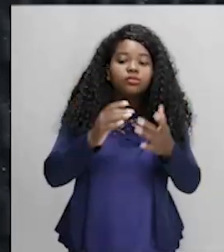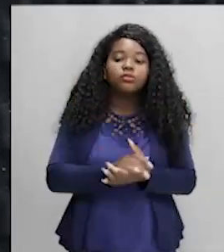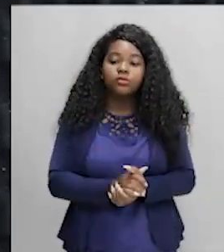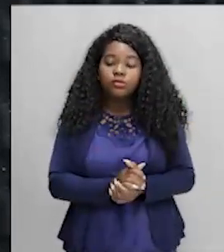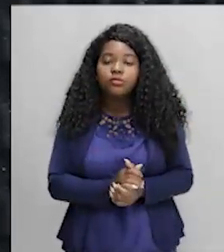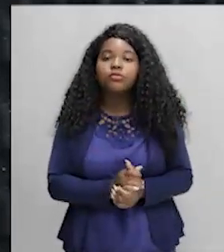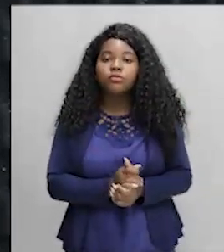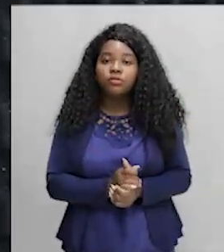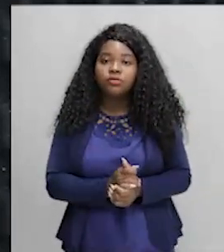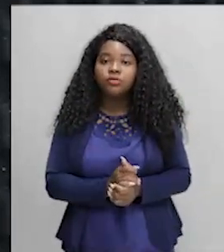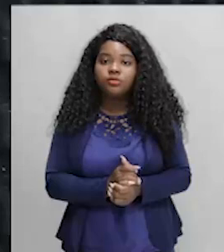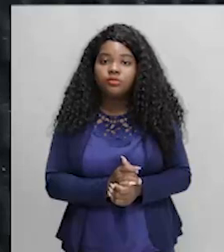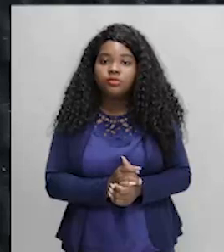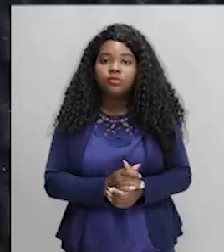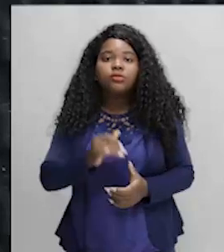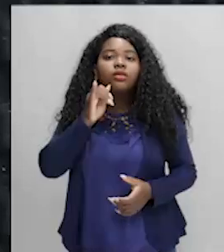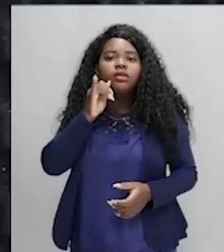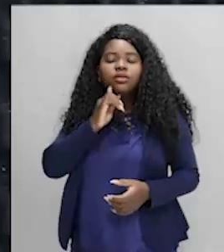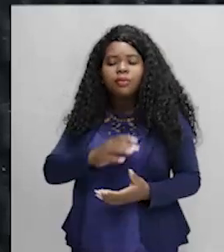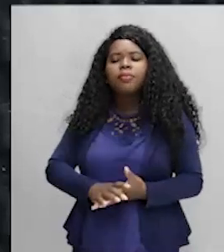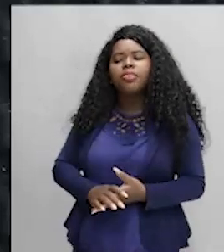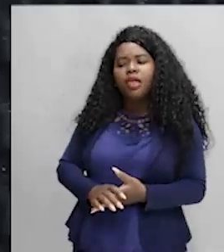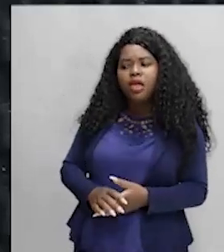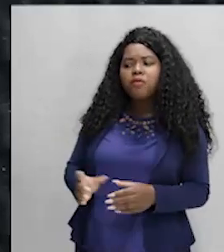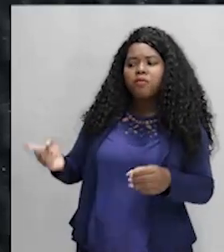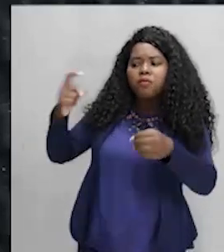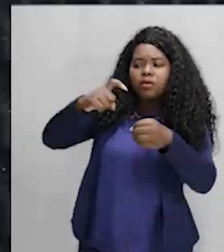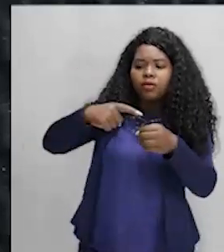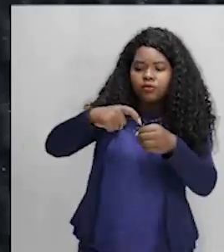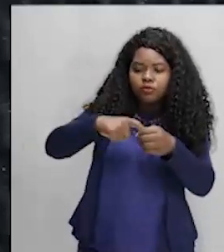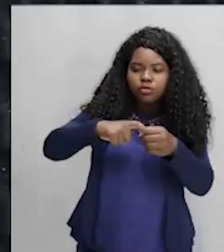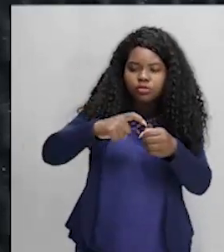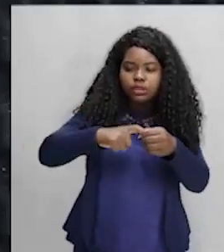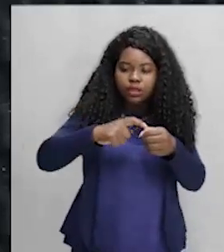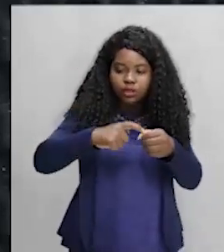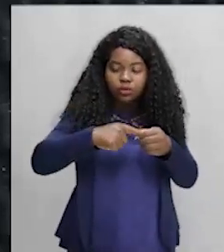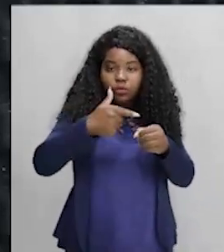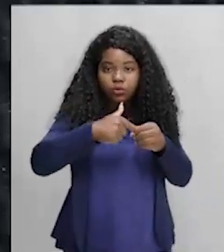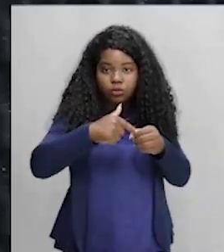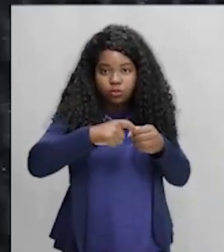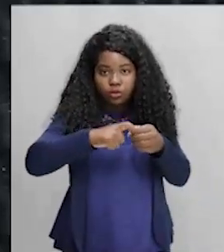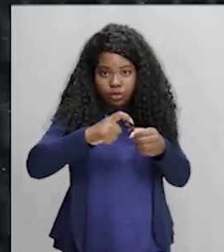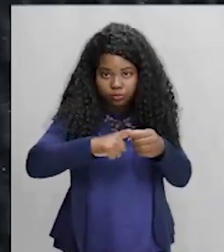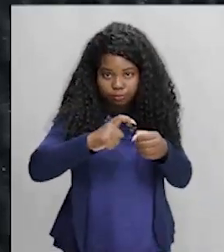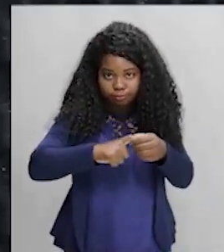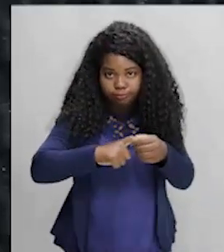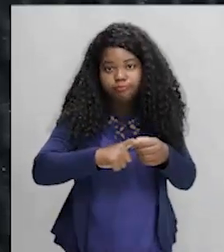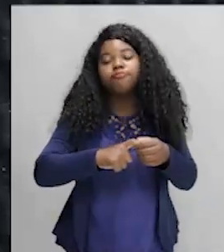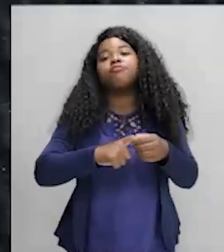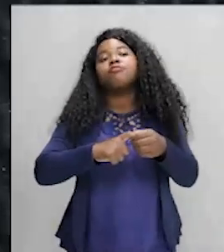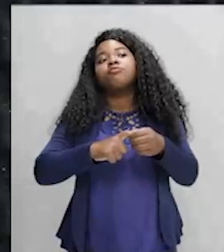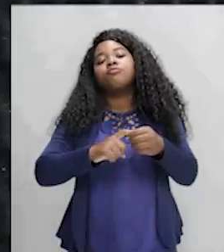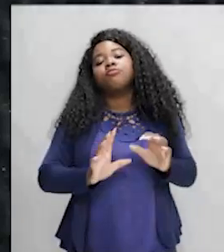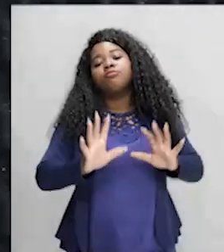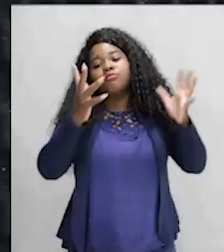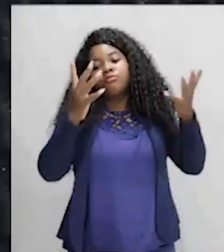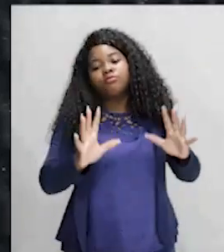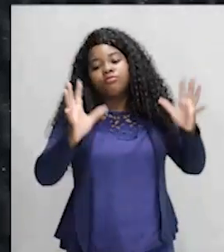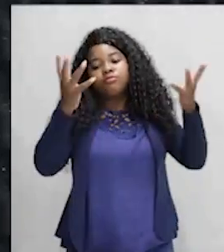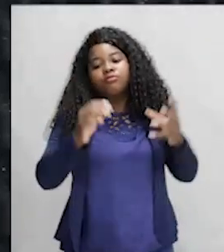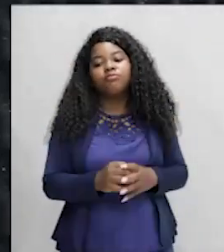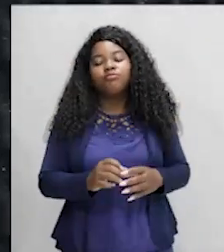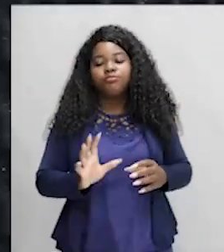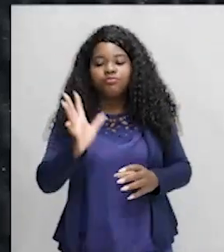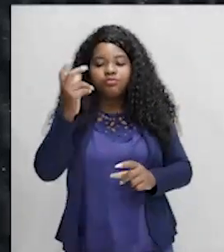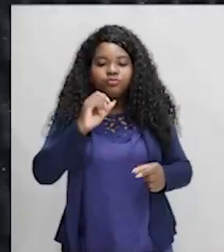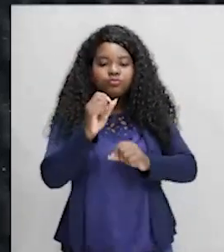plateia, eu vou assistir um festejo no interior e esse festejo tem uma acontece na porta da igreja. Aí, quando a